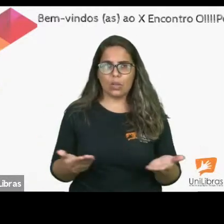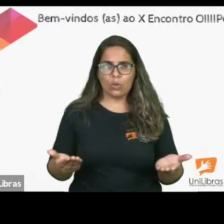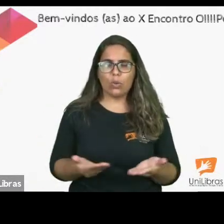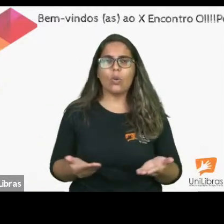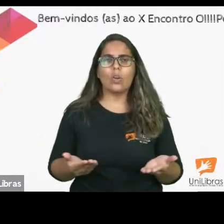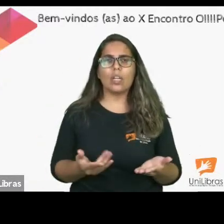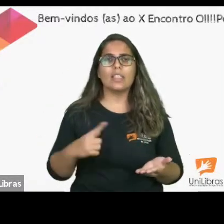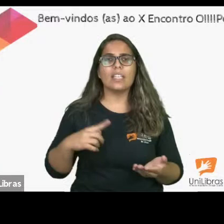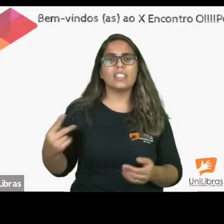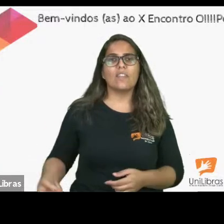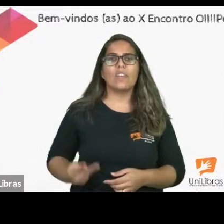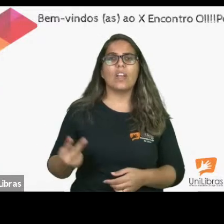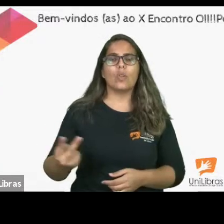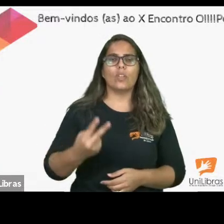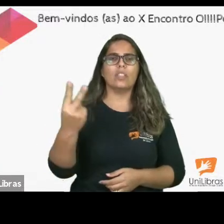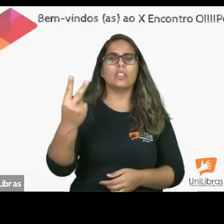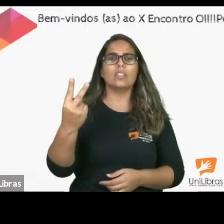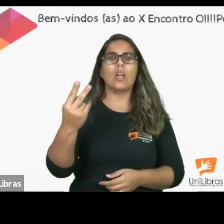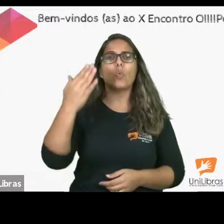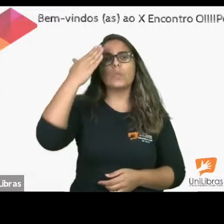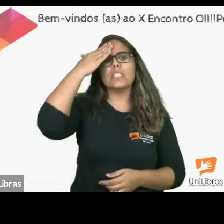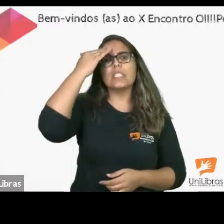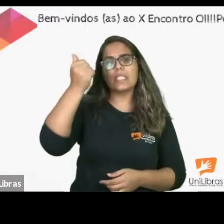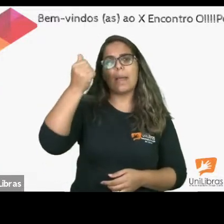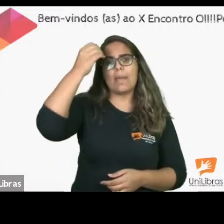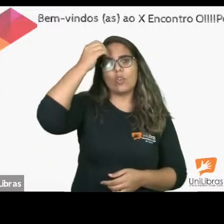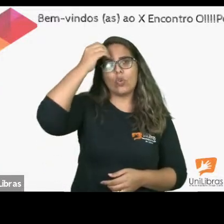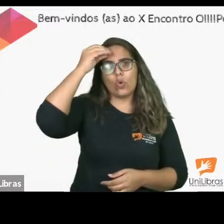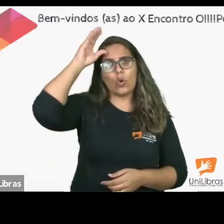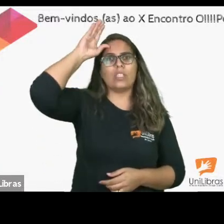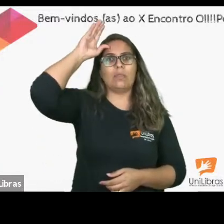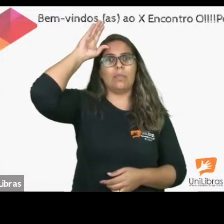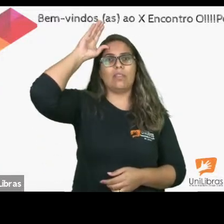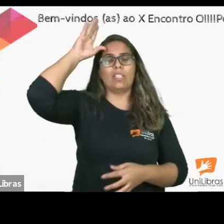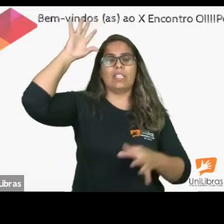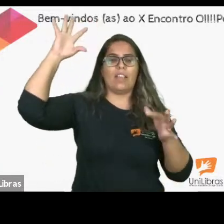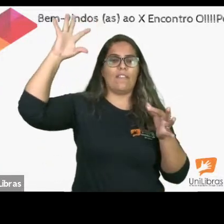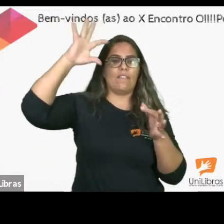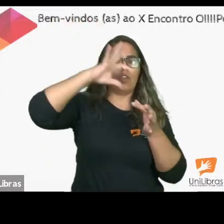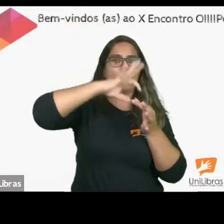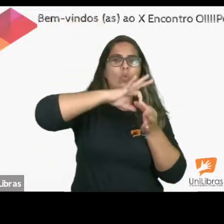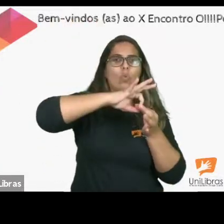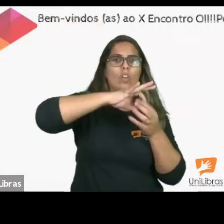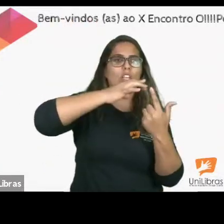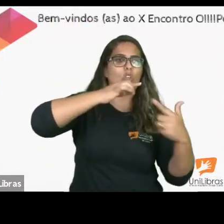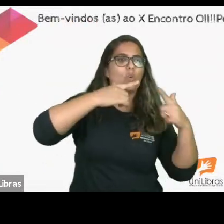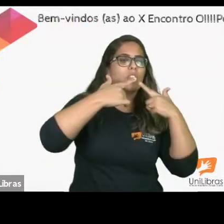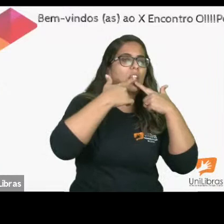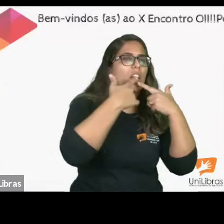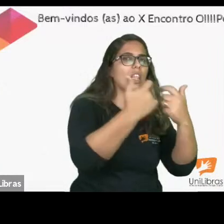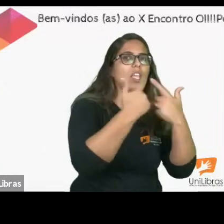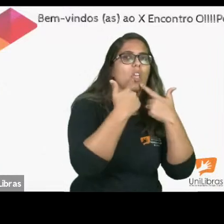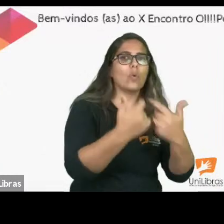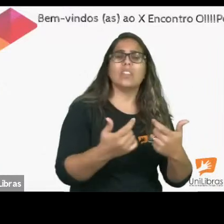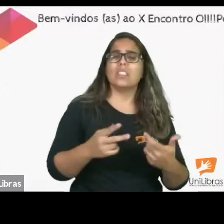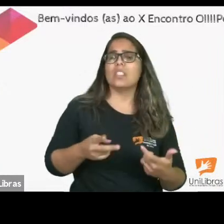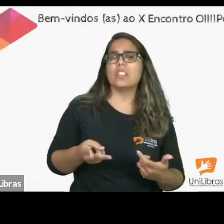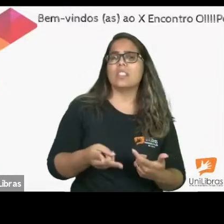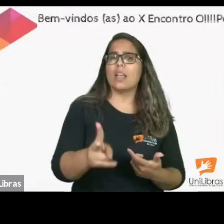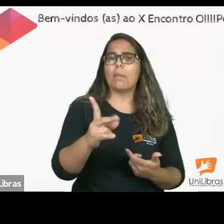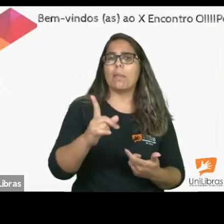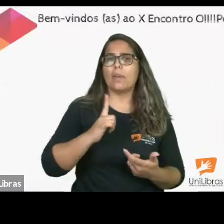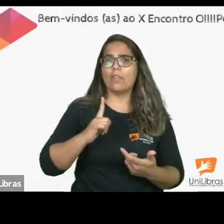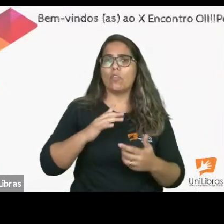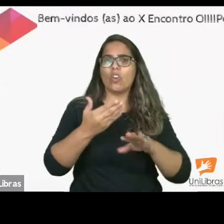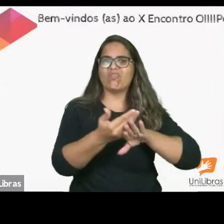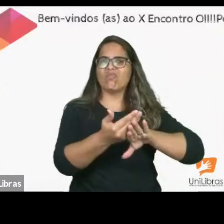que se valorizar os saberes que estão veiculados em outras línguas que sempre foram